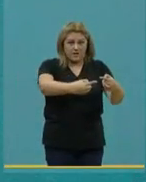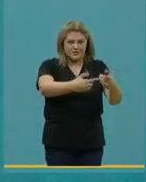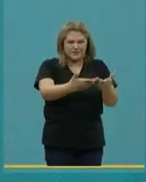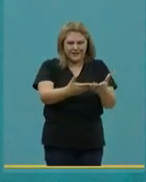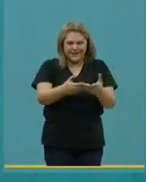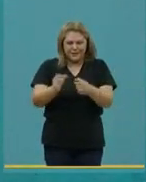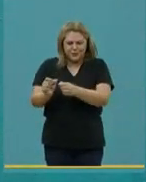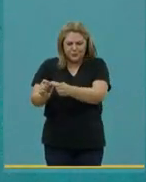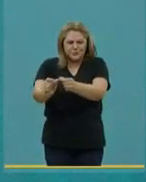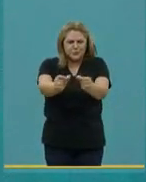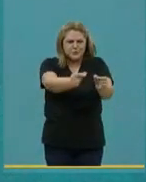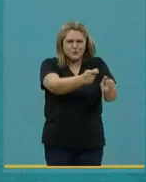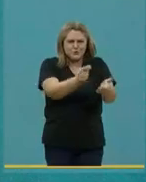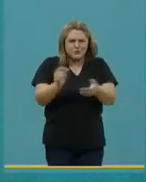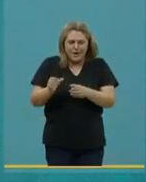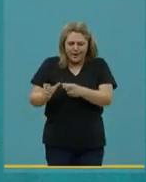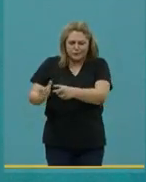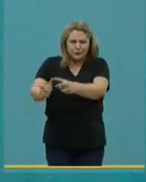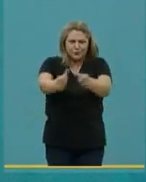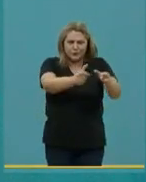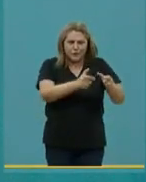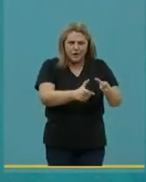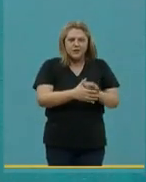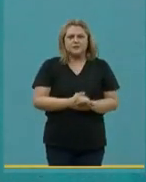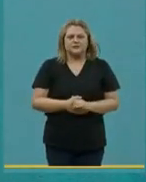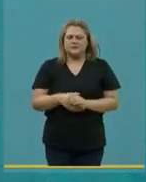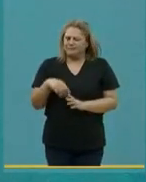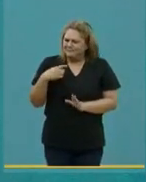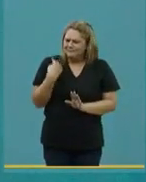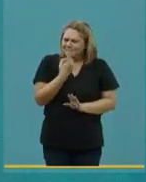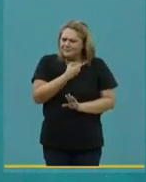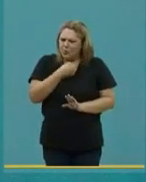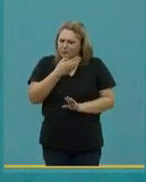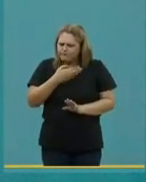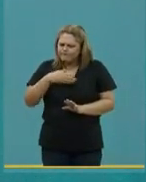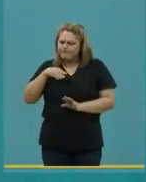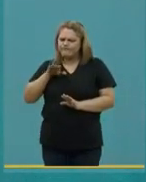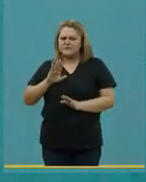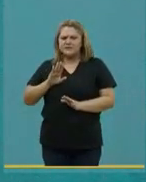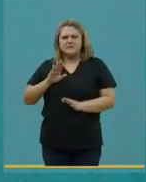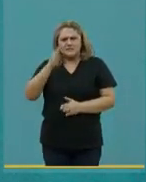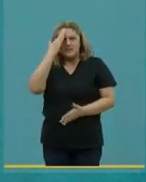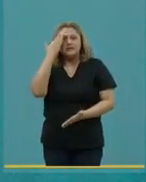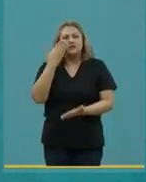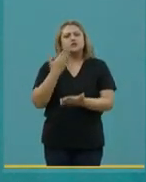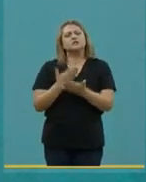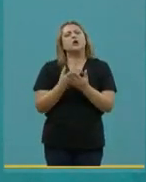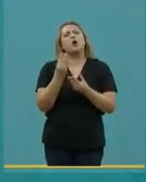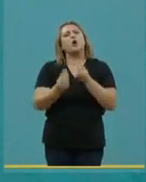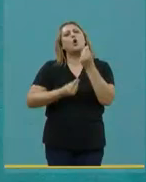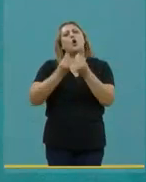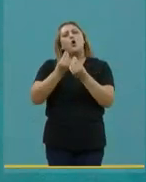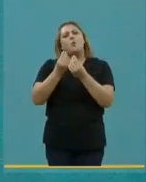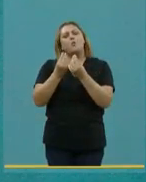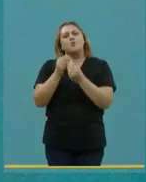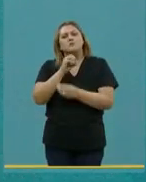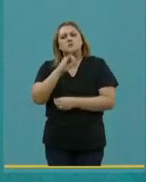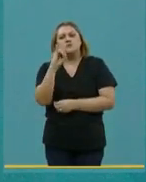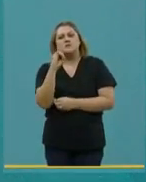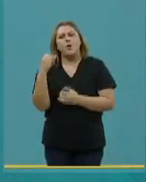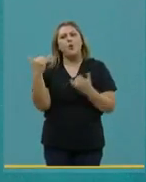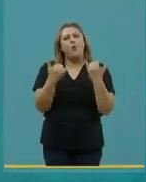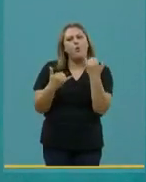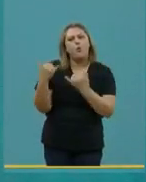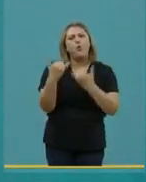neste contexto nós temos a firme convicção de que o diálogo constante é